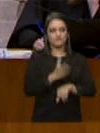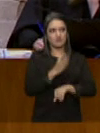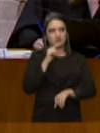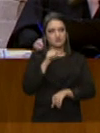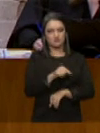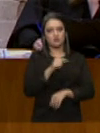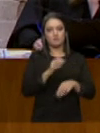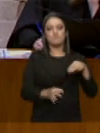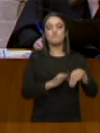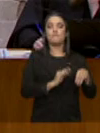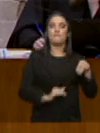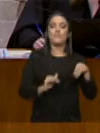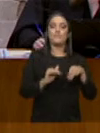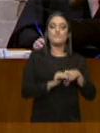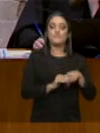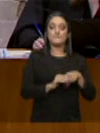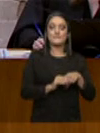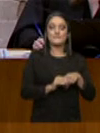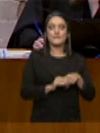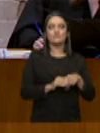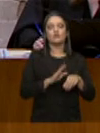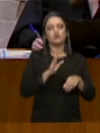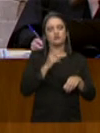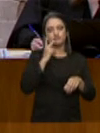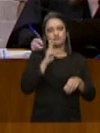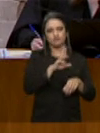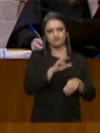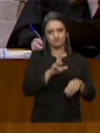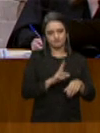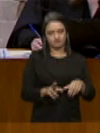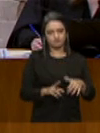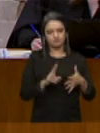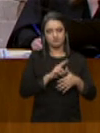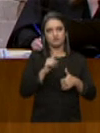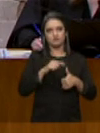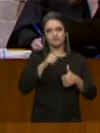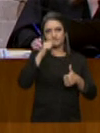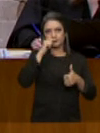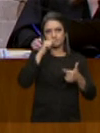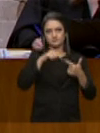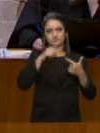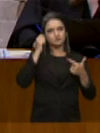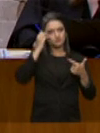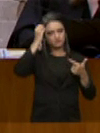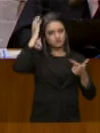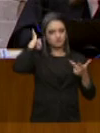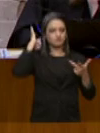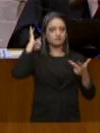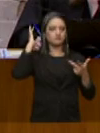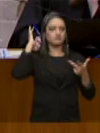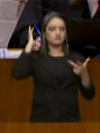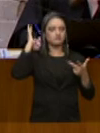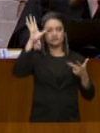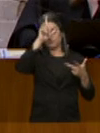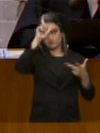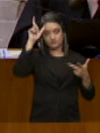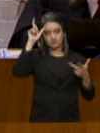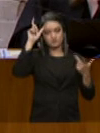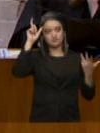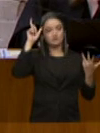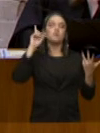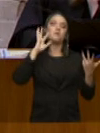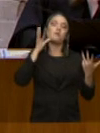efeitos os ministros que eu já havia dito, Edson Fachin, Luiz Fux, ministro Lewandowski,